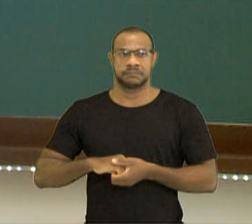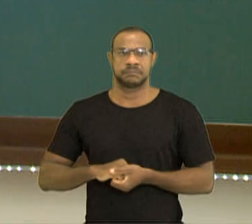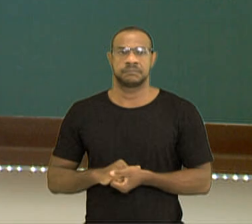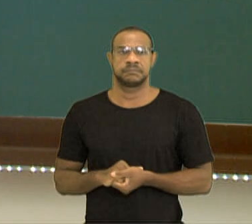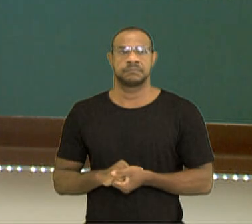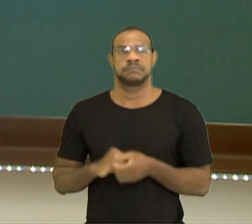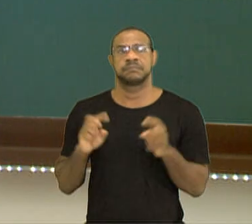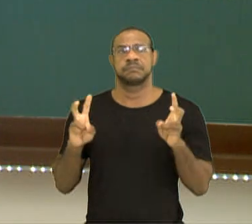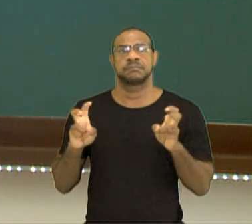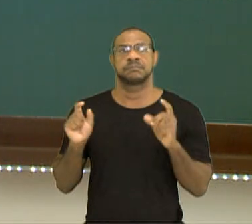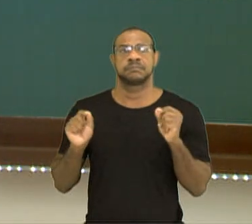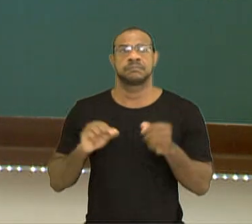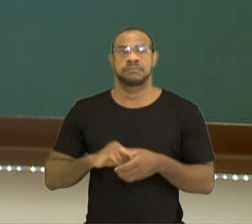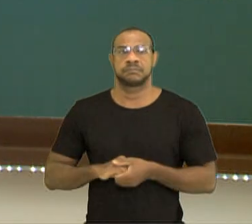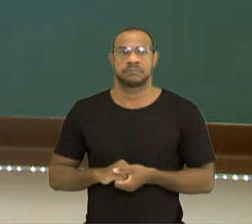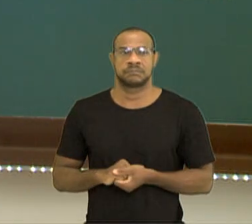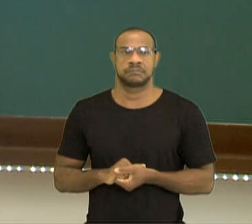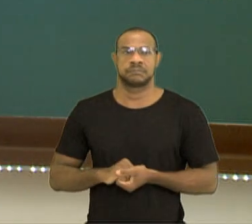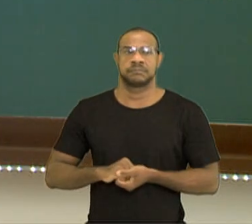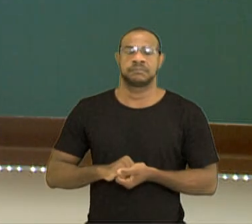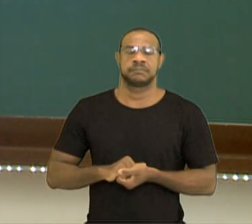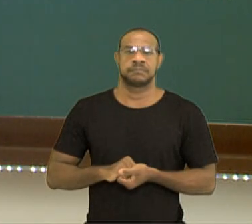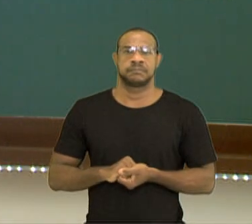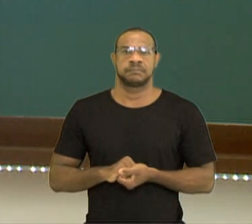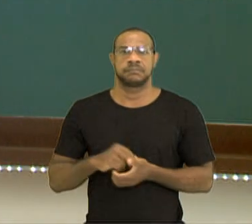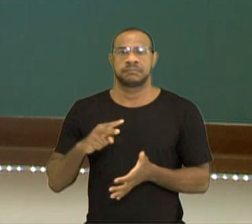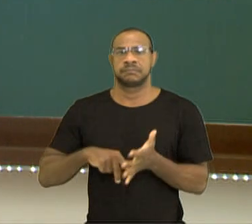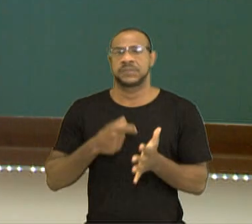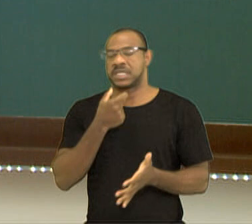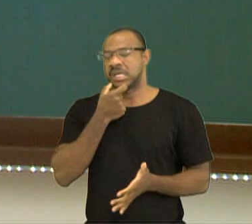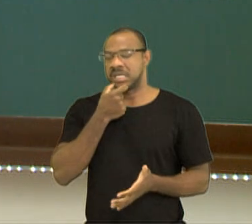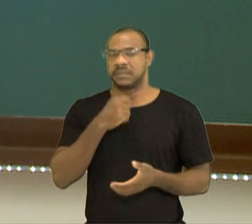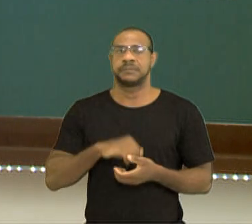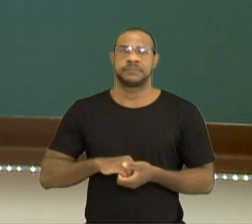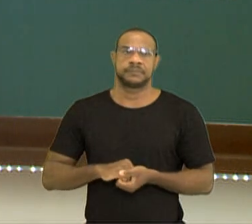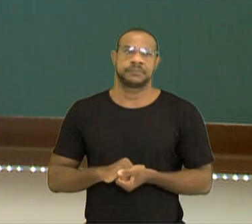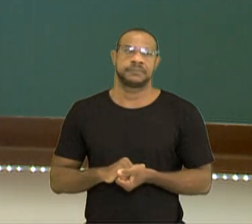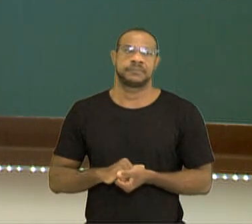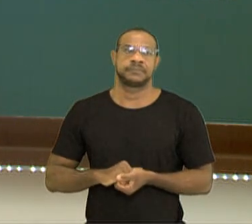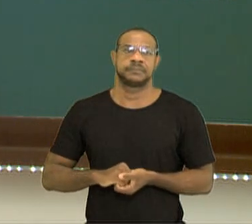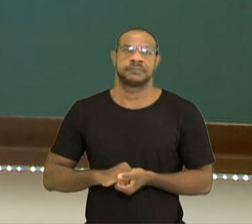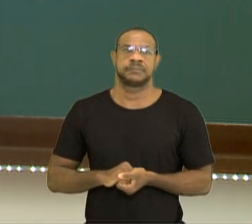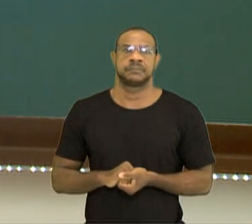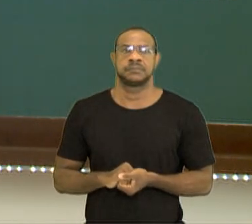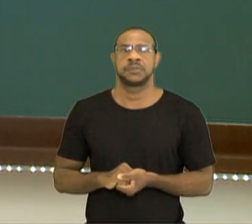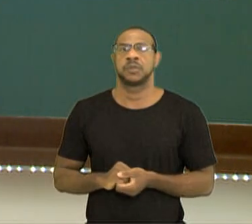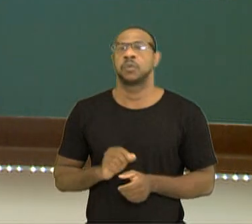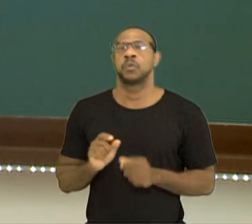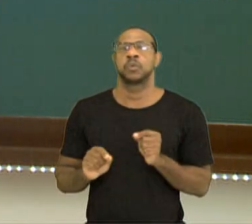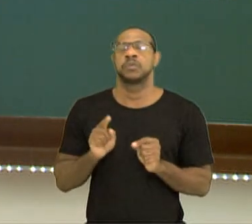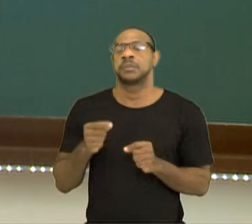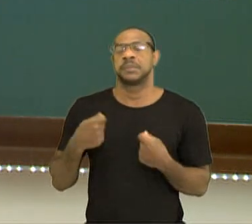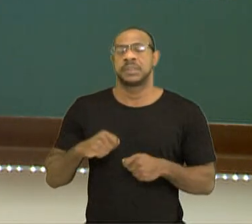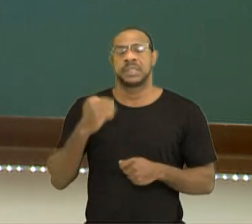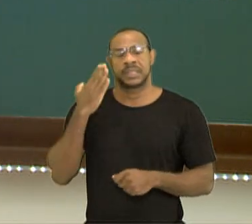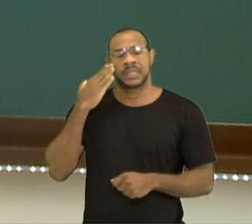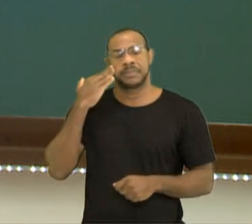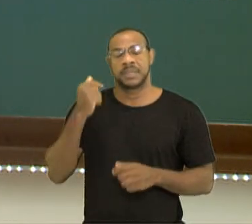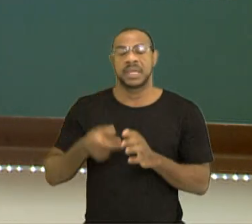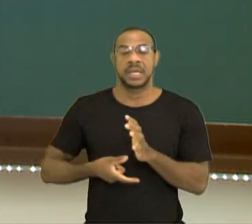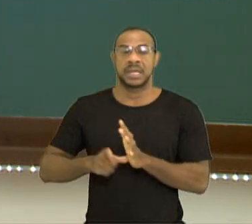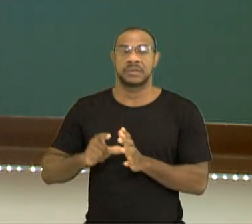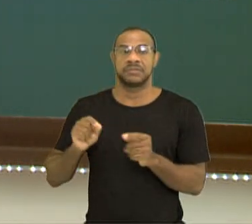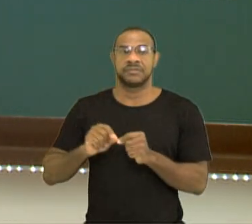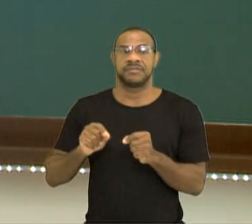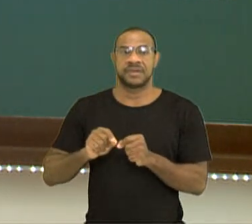o título dele é What you need to know before going scuba diving. O que você precisa saber antes de